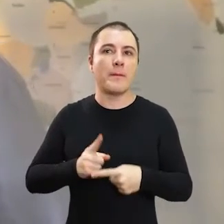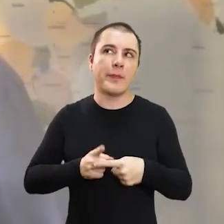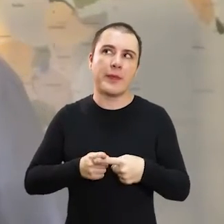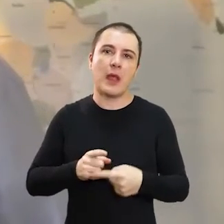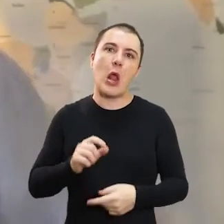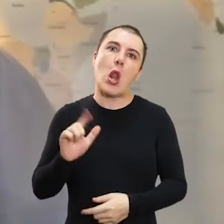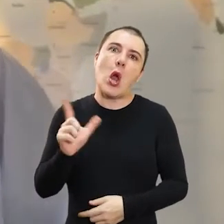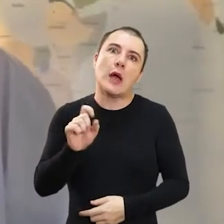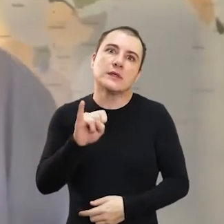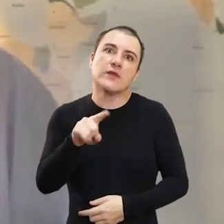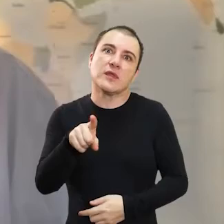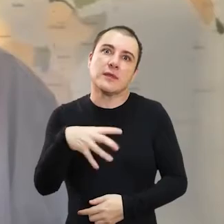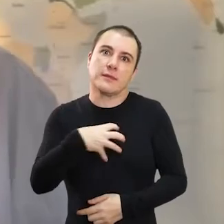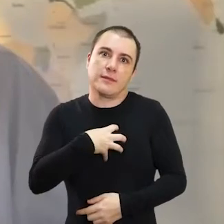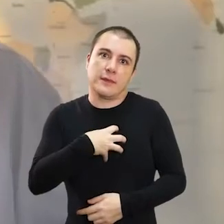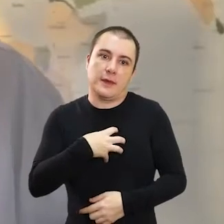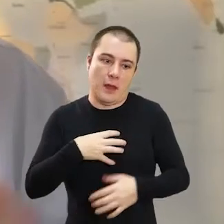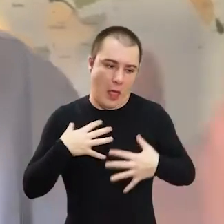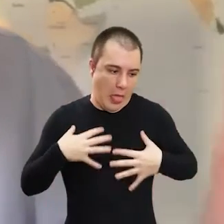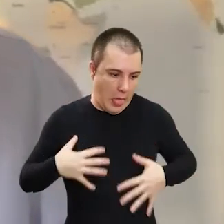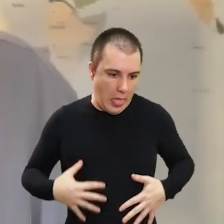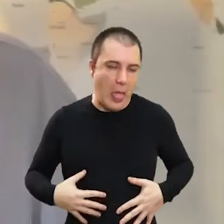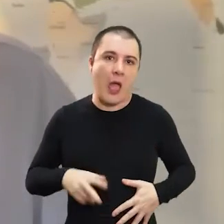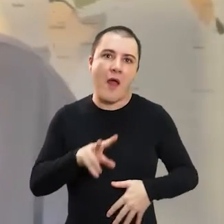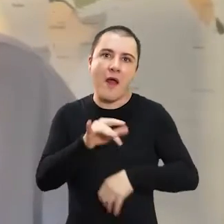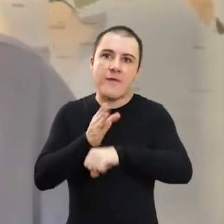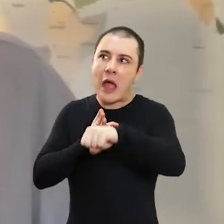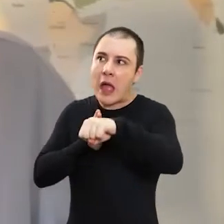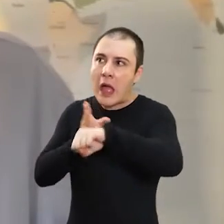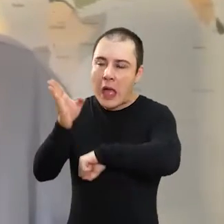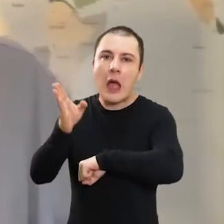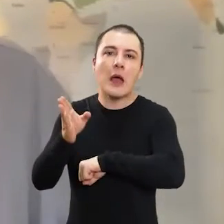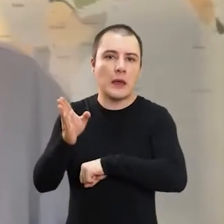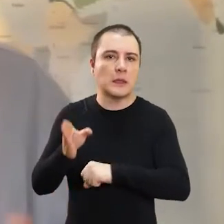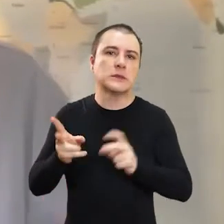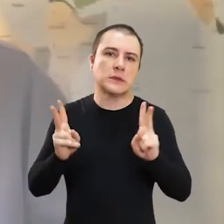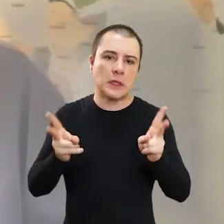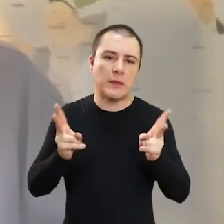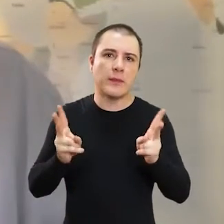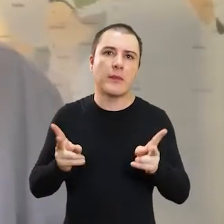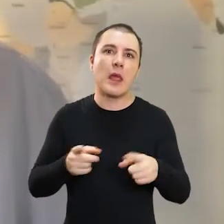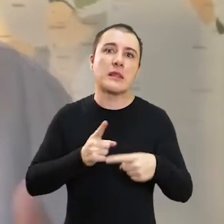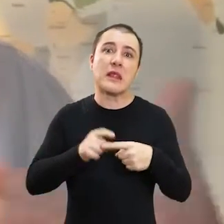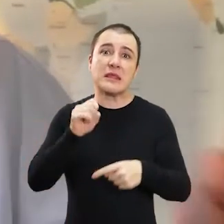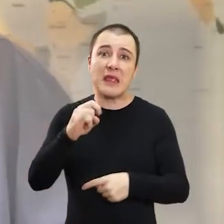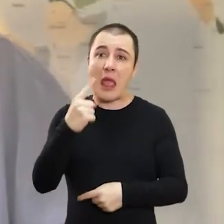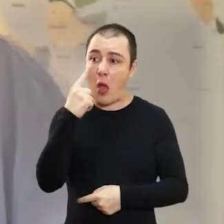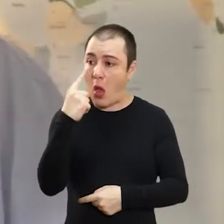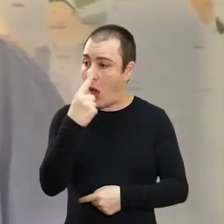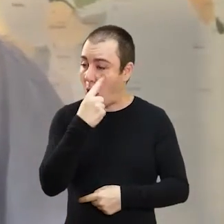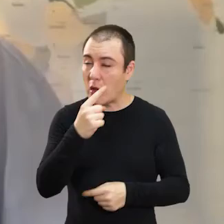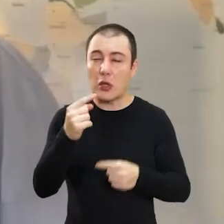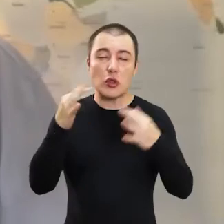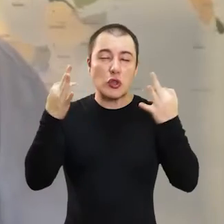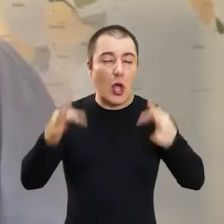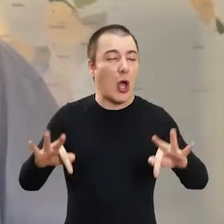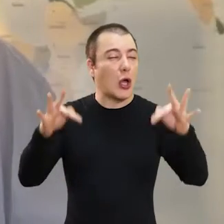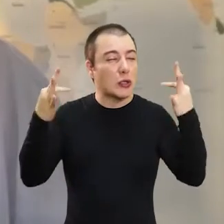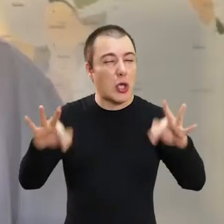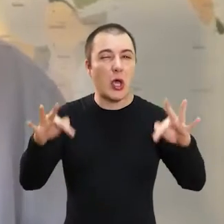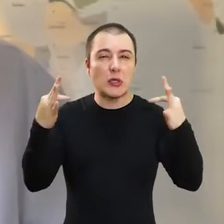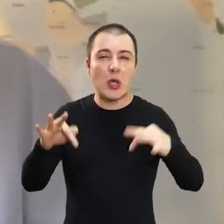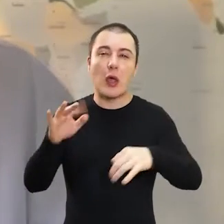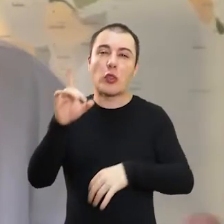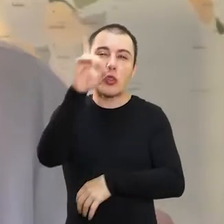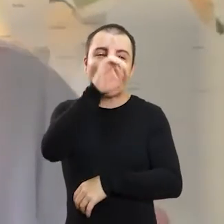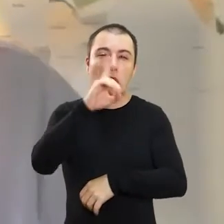lógico, se você tiver algum sintoma, você obrigatoriamente vai, né? Isso vai ser conduzido. Se você estiver com dor no olho, por exemplo,